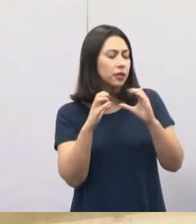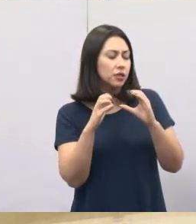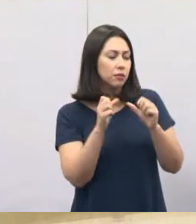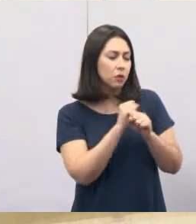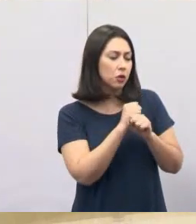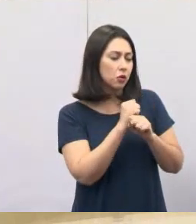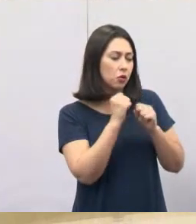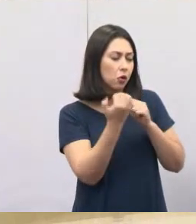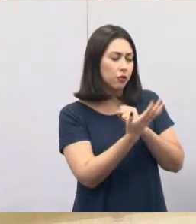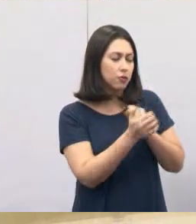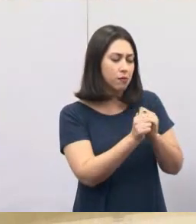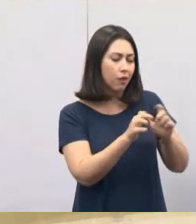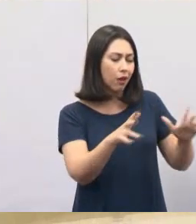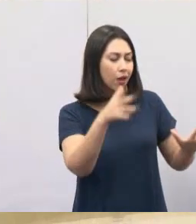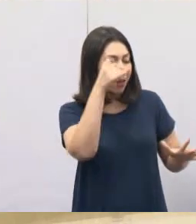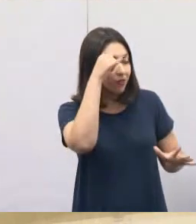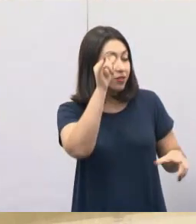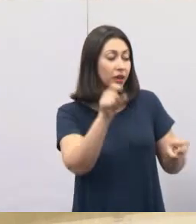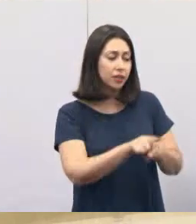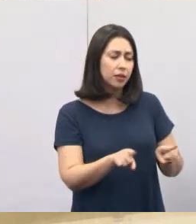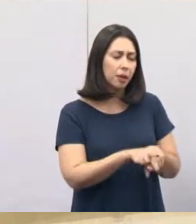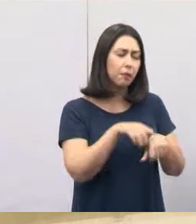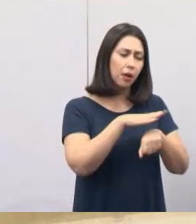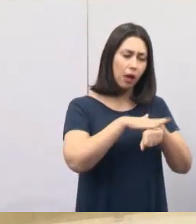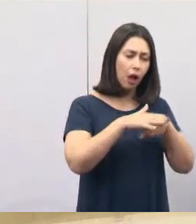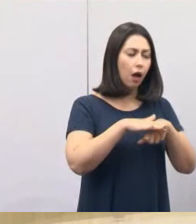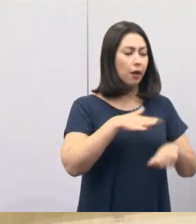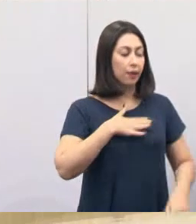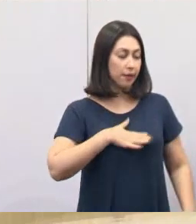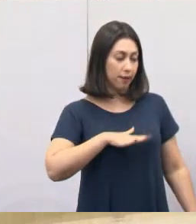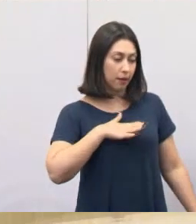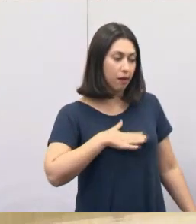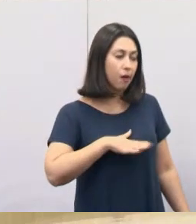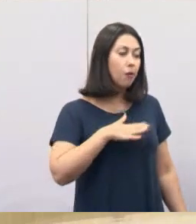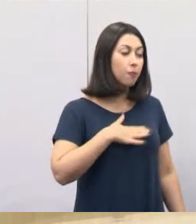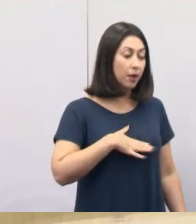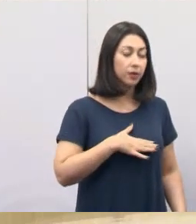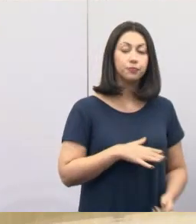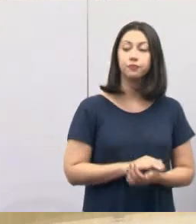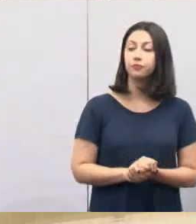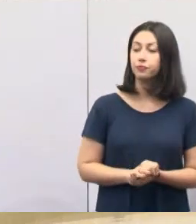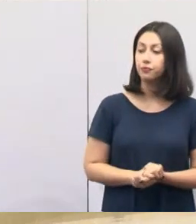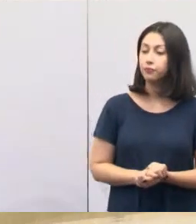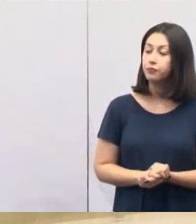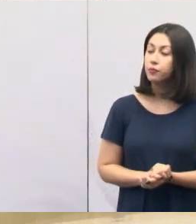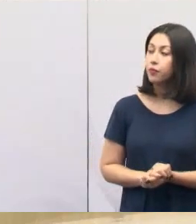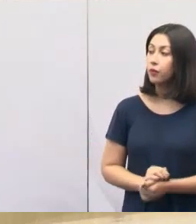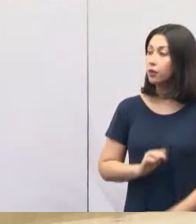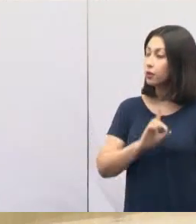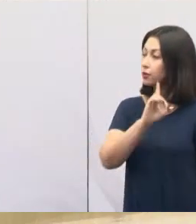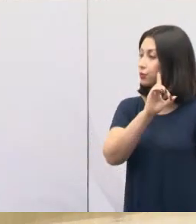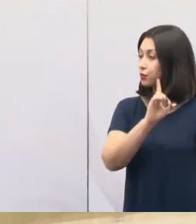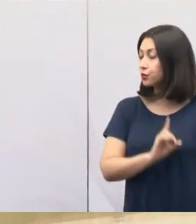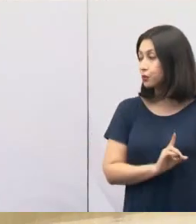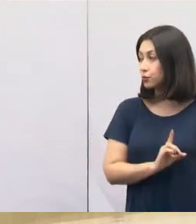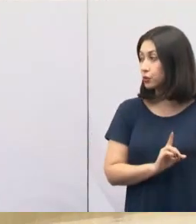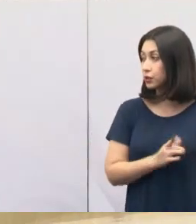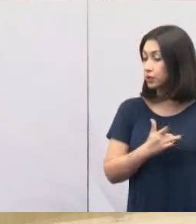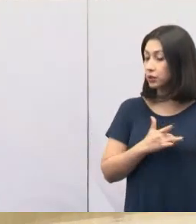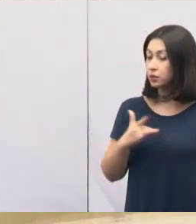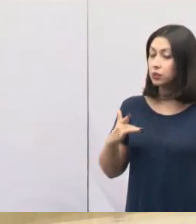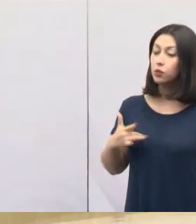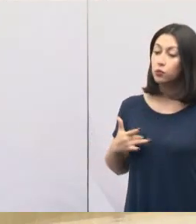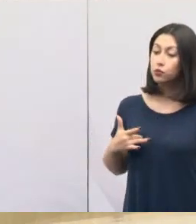propagação, assim como para tranquilizá-los quanto aos riscos? A diretoria de Vigilância Sanitária em